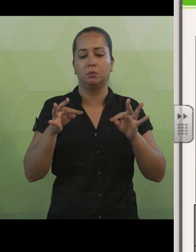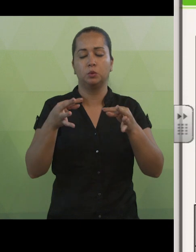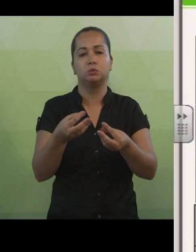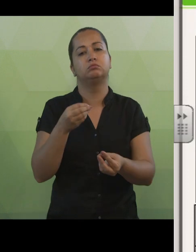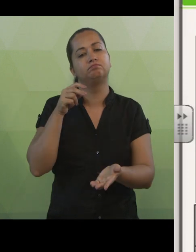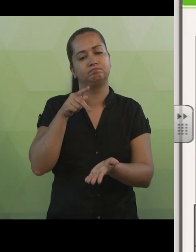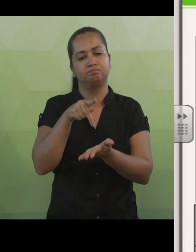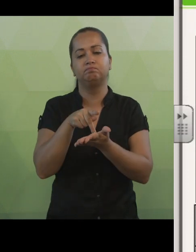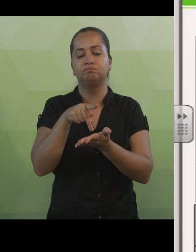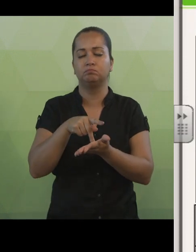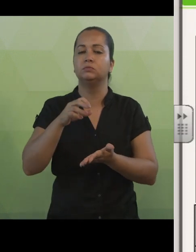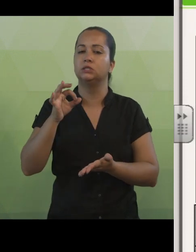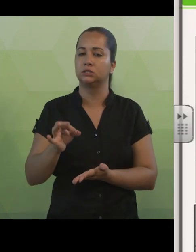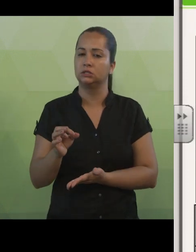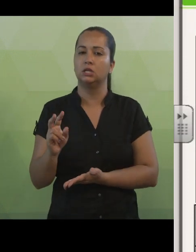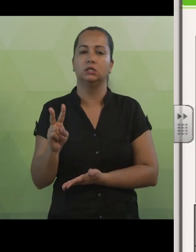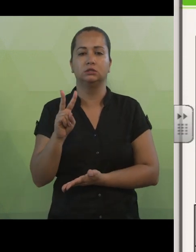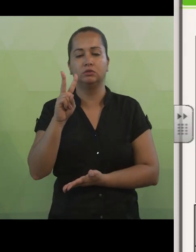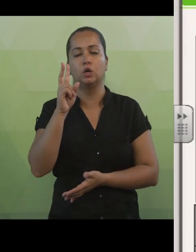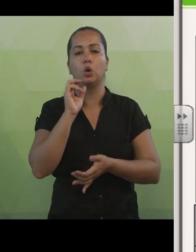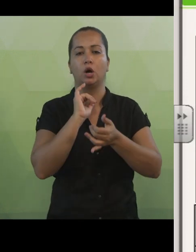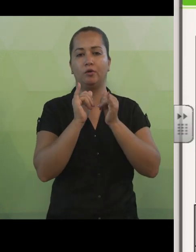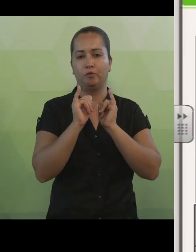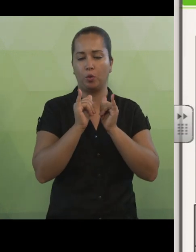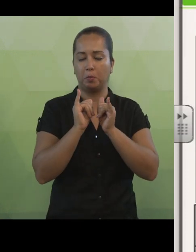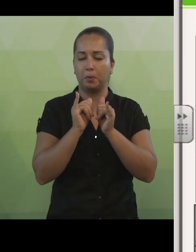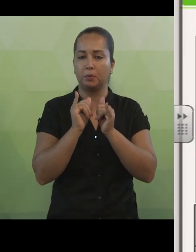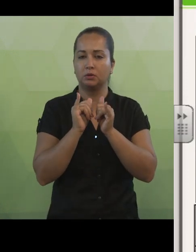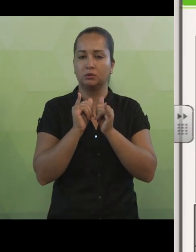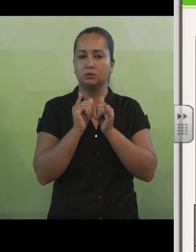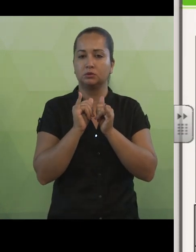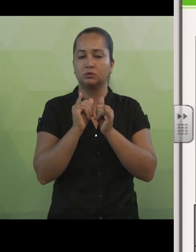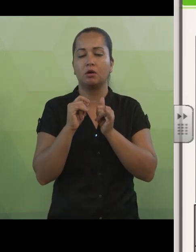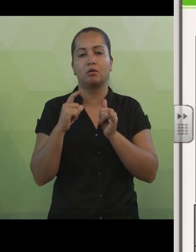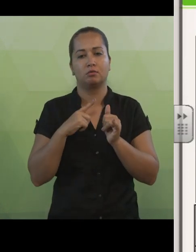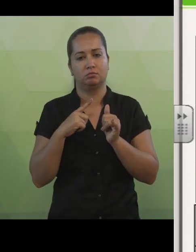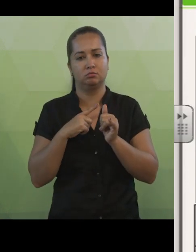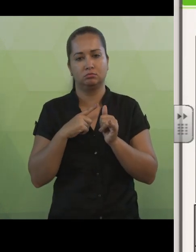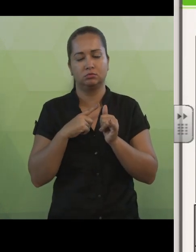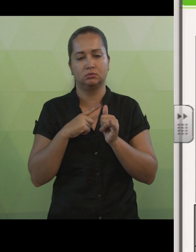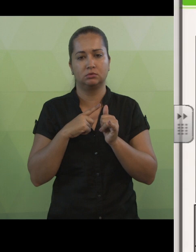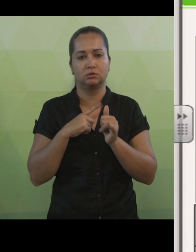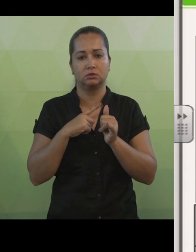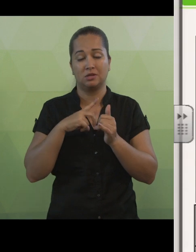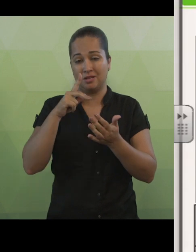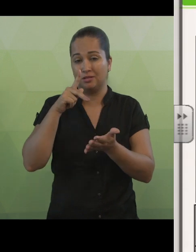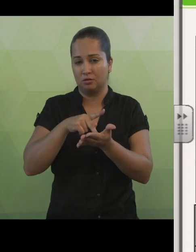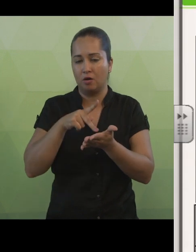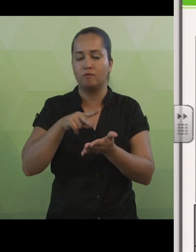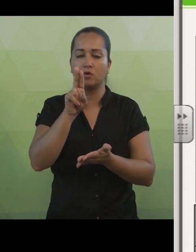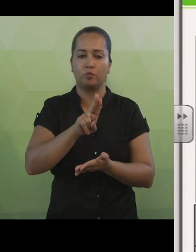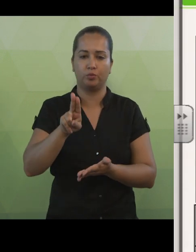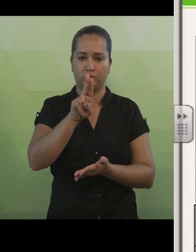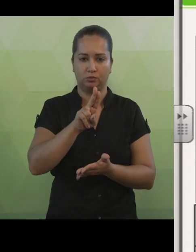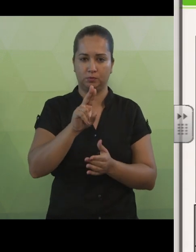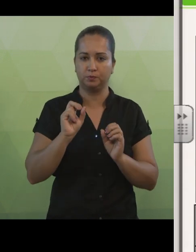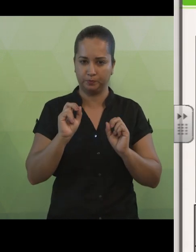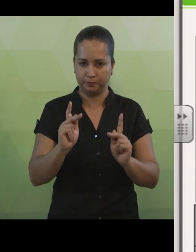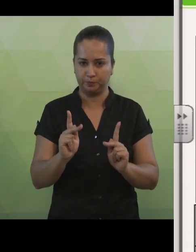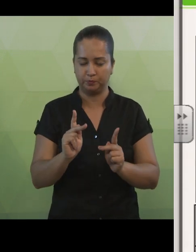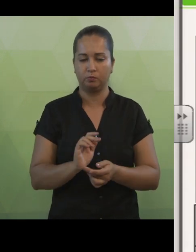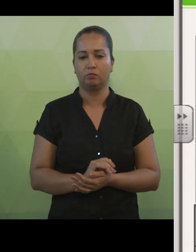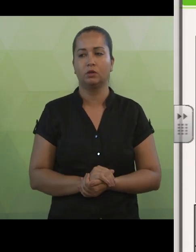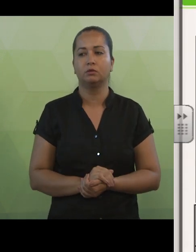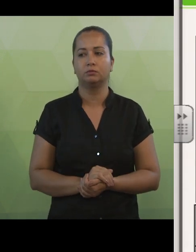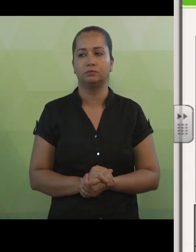seja efetivo, tenha valores e informações que são, na verdade, utilizadas, ok?